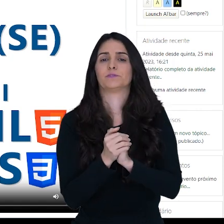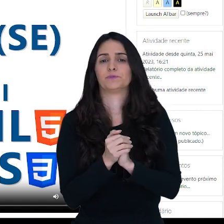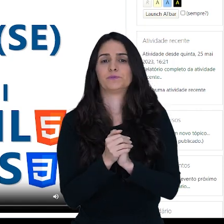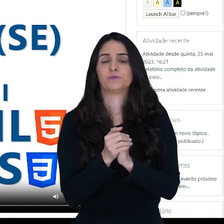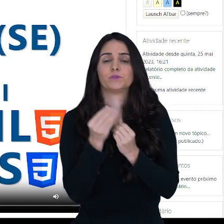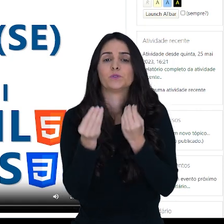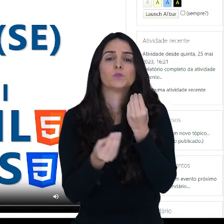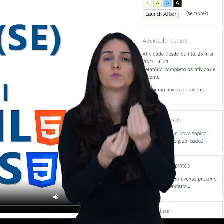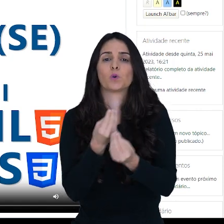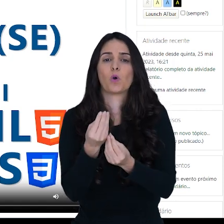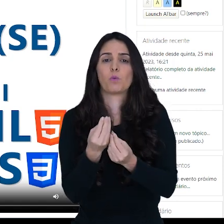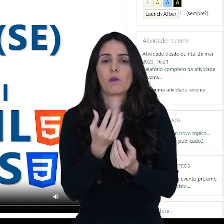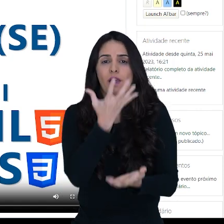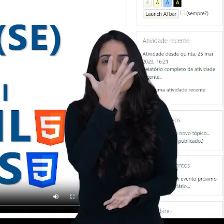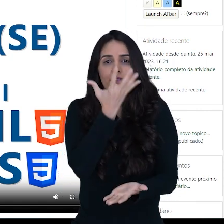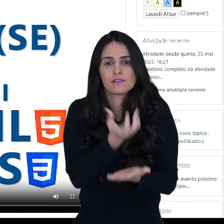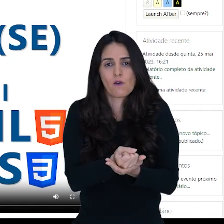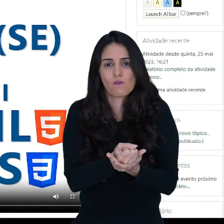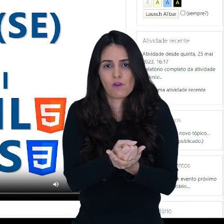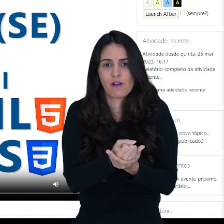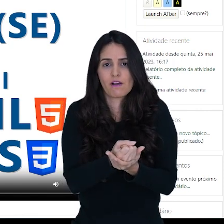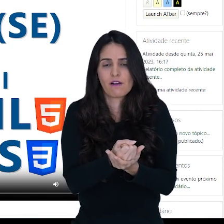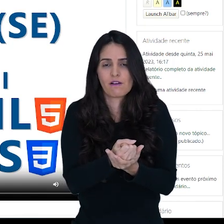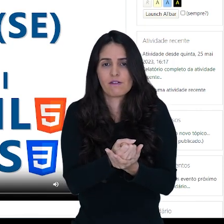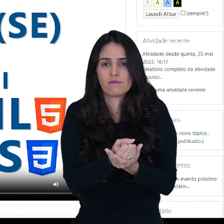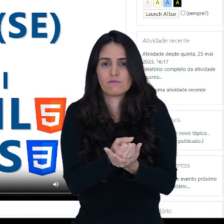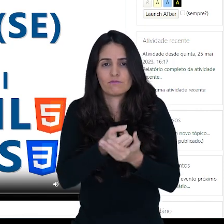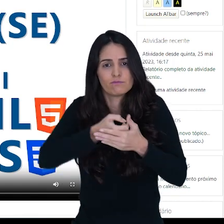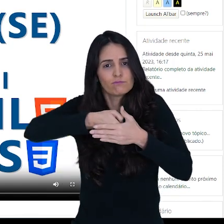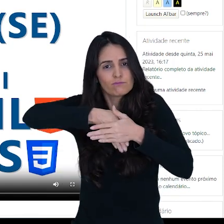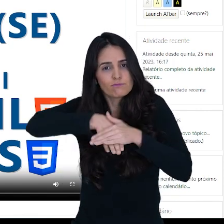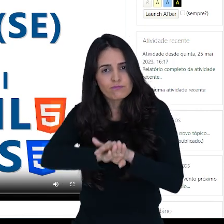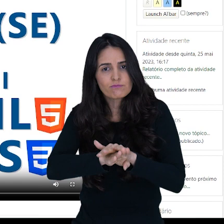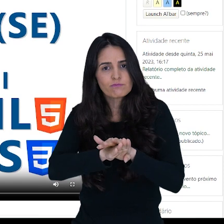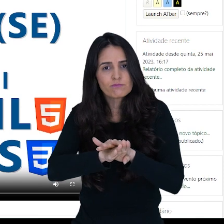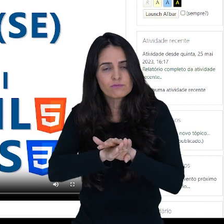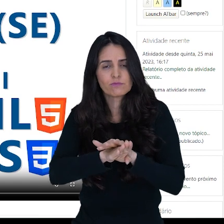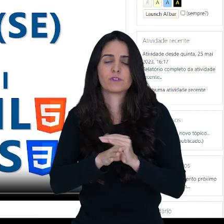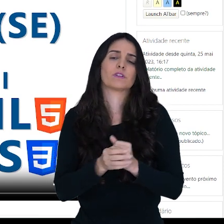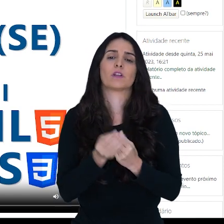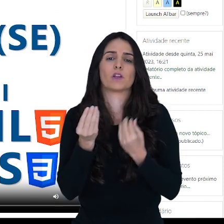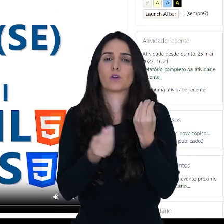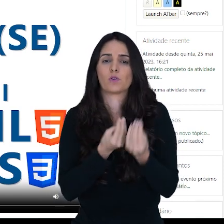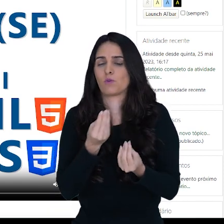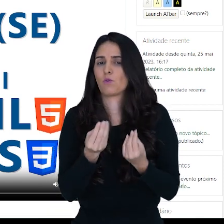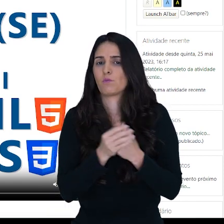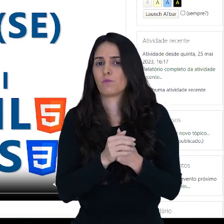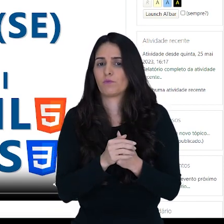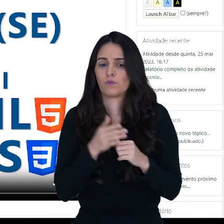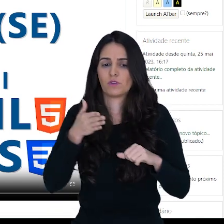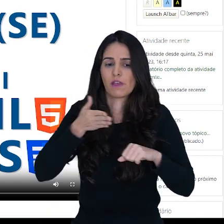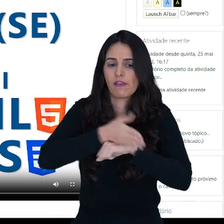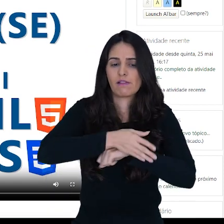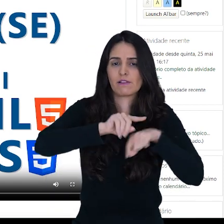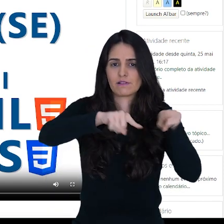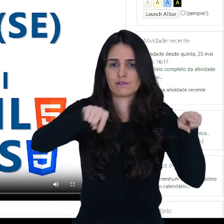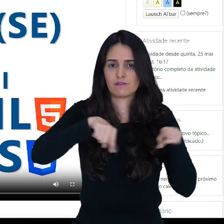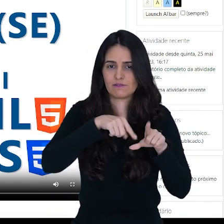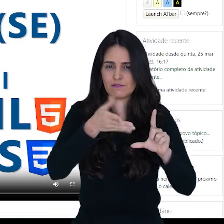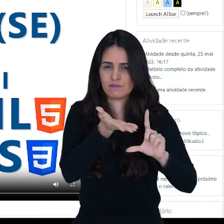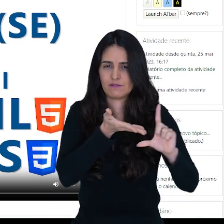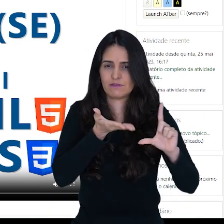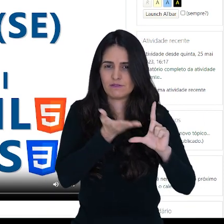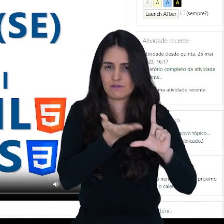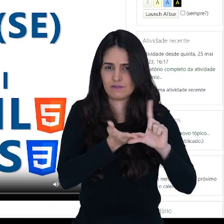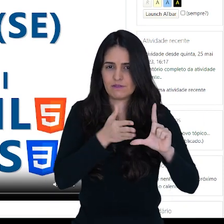eu vou apenas te mostrar agora que é através de um arquivo de backup o arquivo ele funciona um pouco diferente que